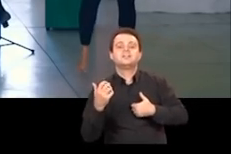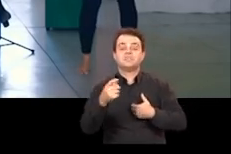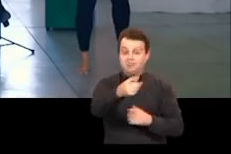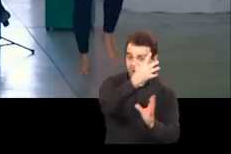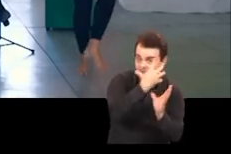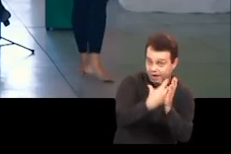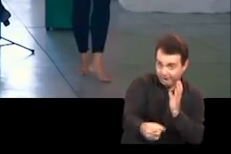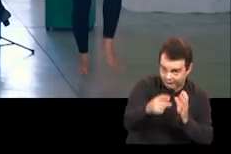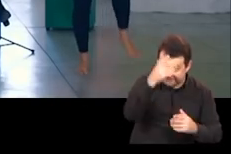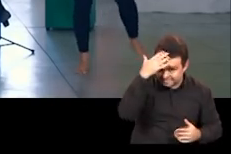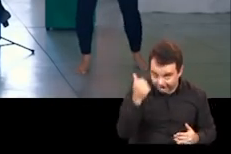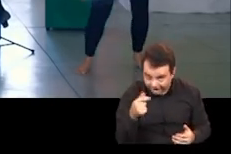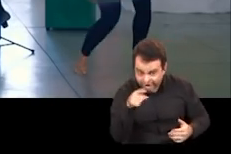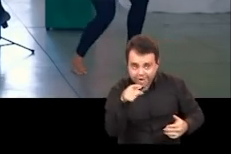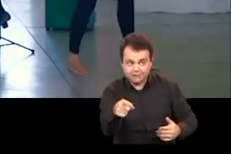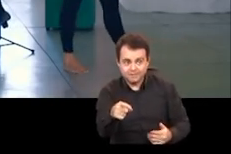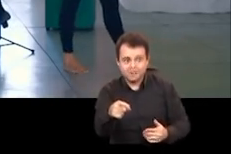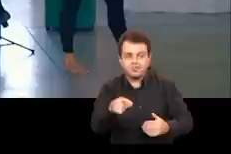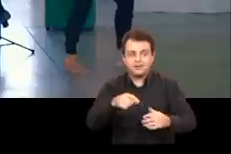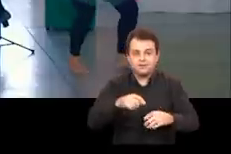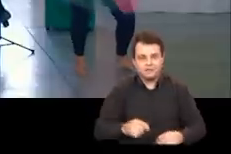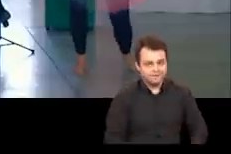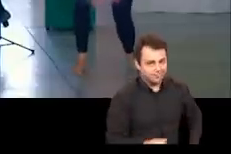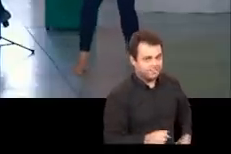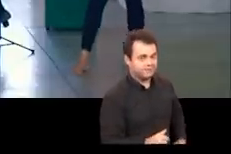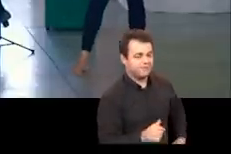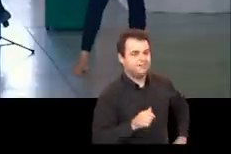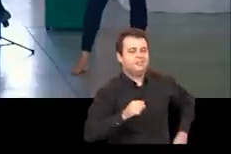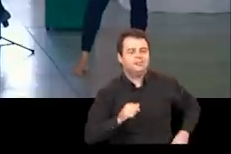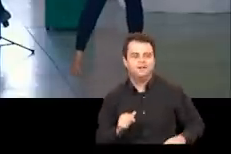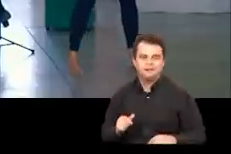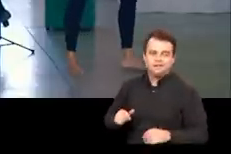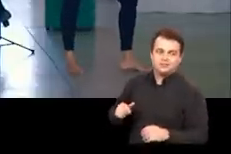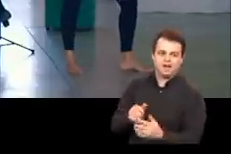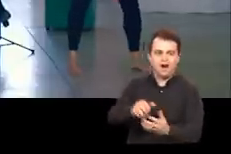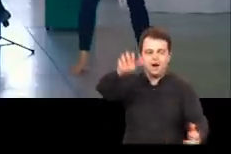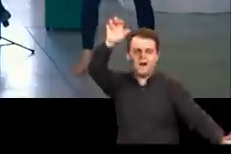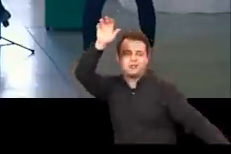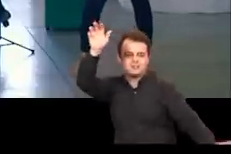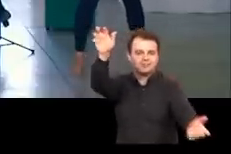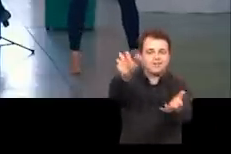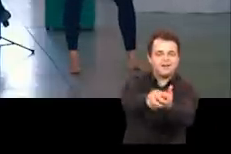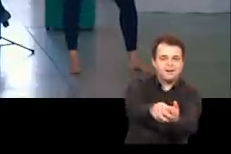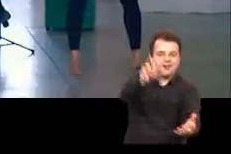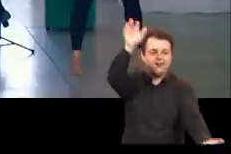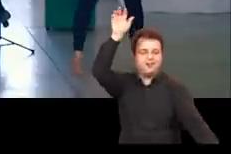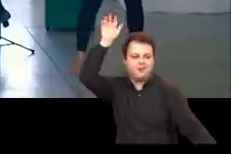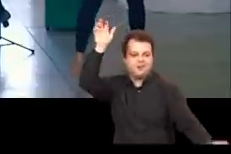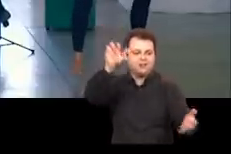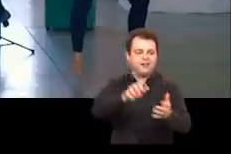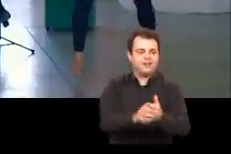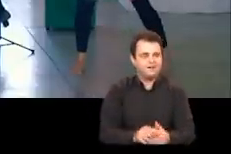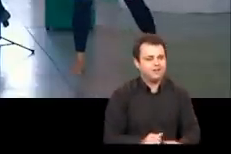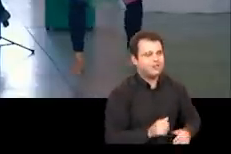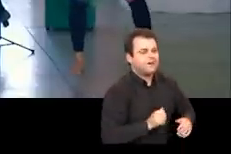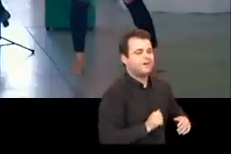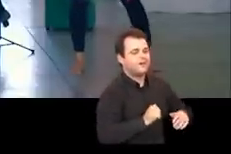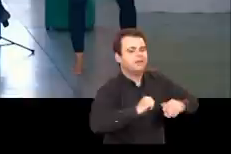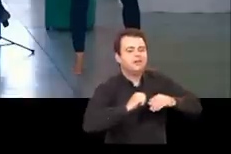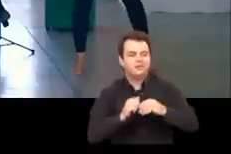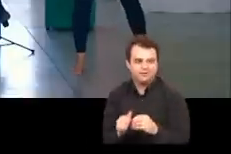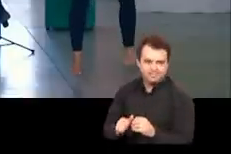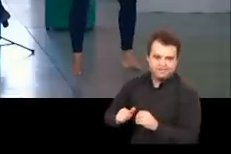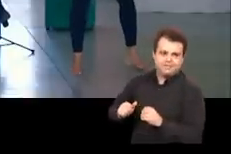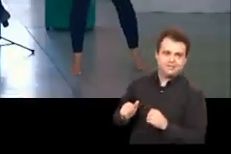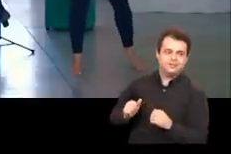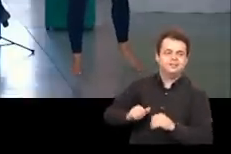quem sabe dançar. Rebola pra lá, rebola pra cá e abre o bocão assim. Remexe o